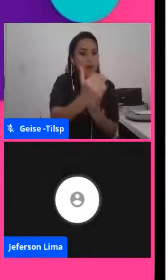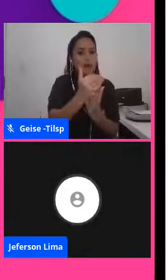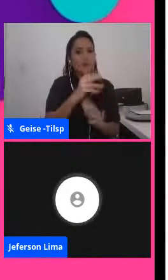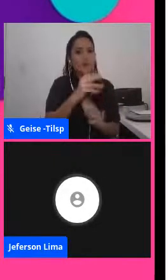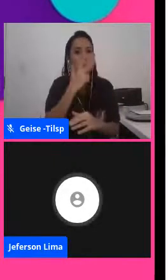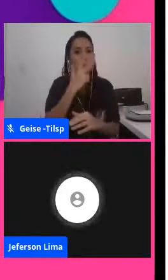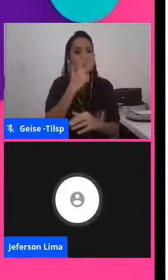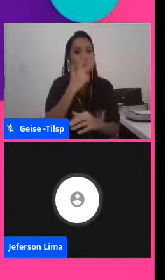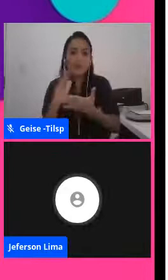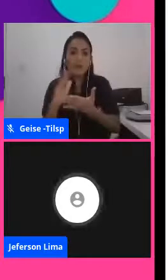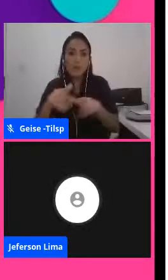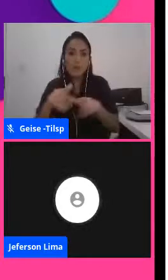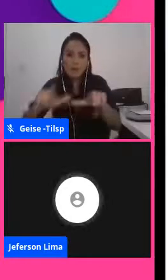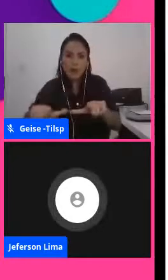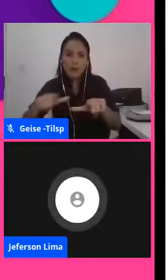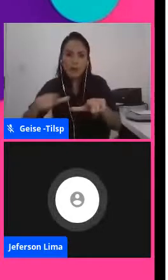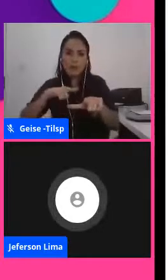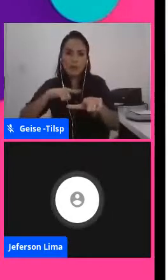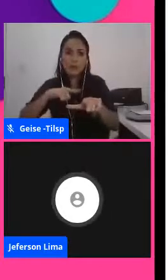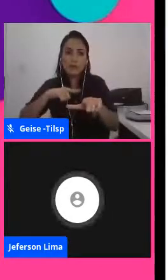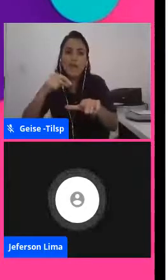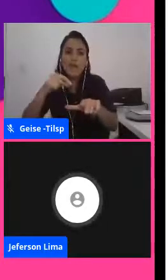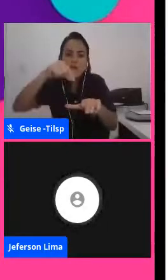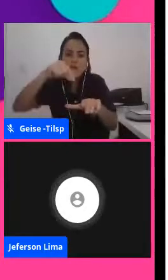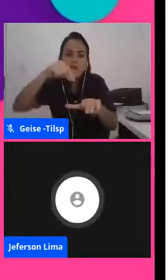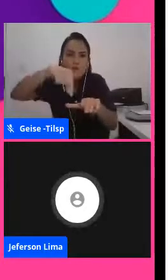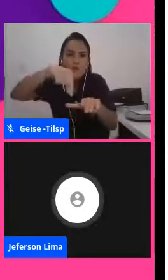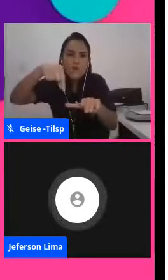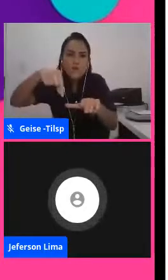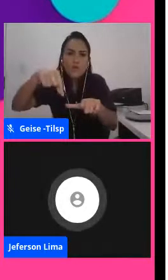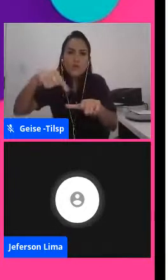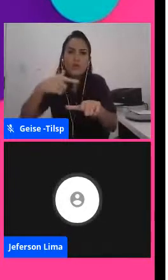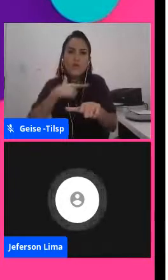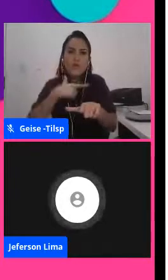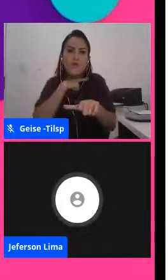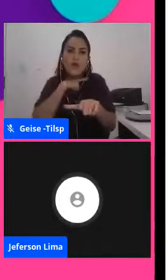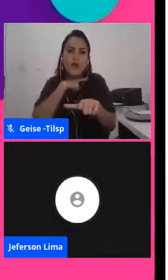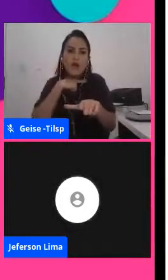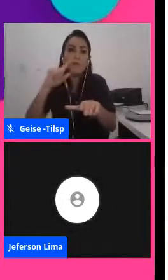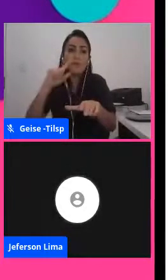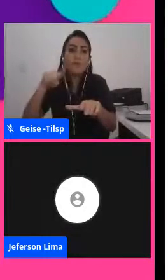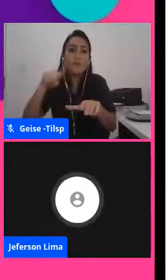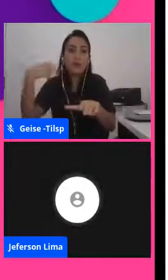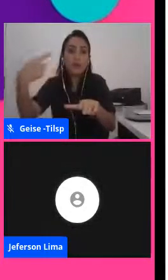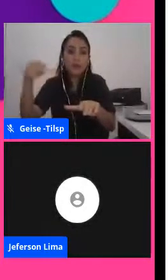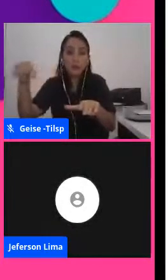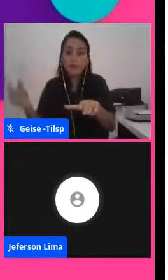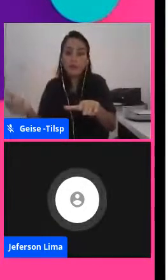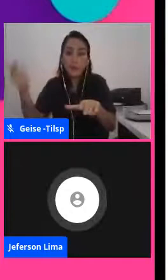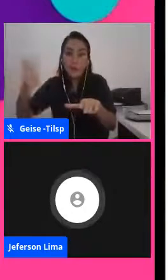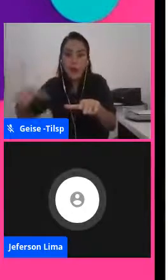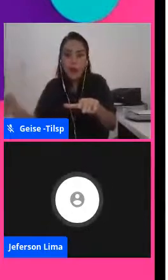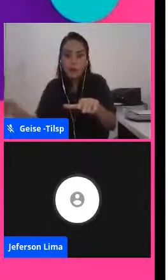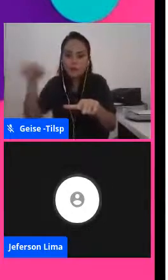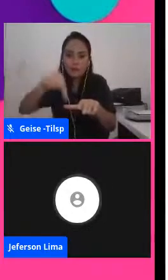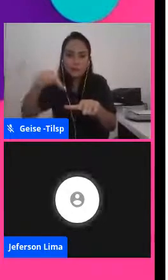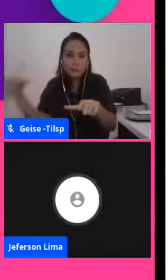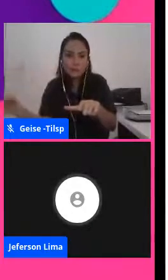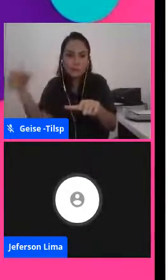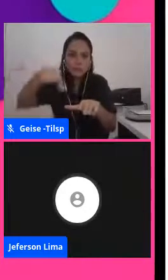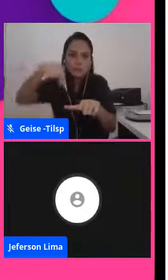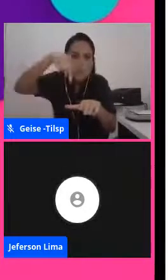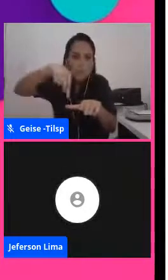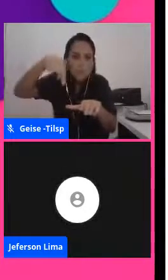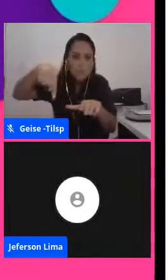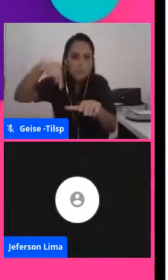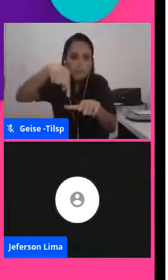furinho aqui em algum lugar para você poder soldar aí e ter esses dois pinos analógicos a mais. Mas infelizmente, nessa daqui, pelo que eu